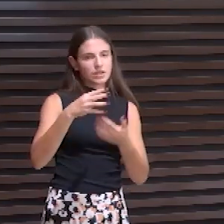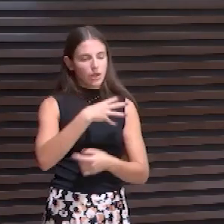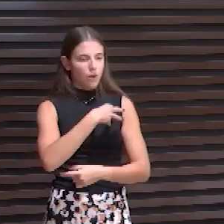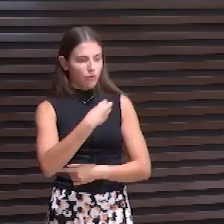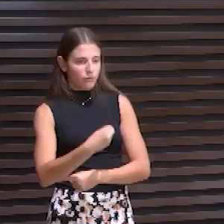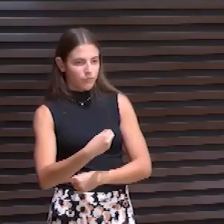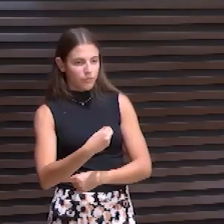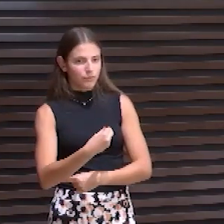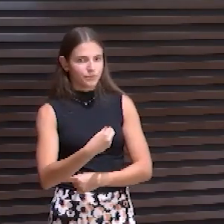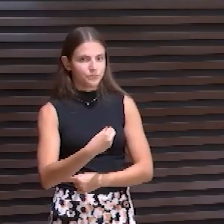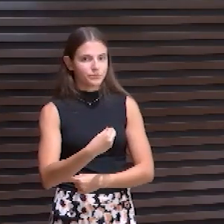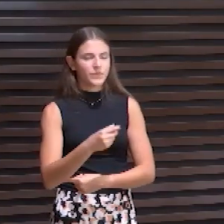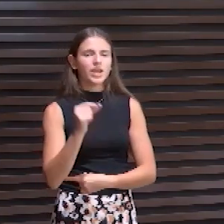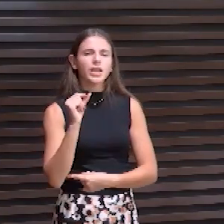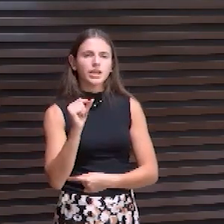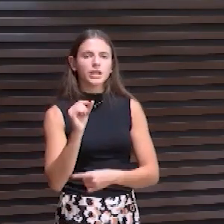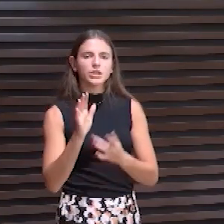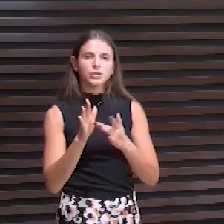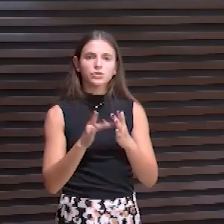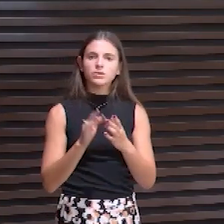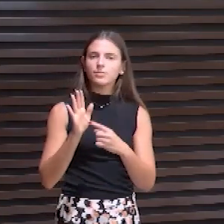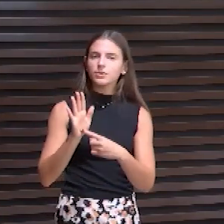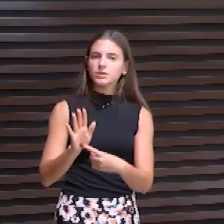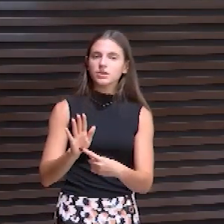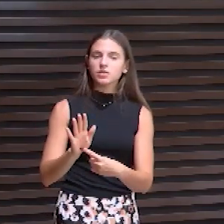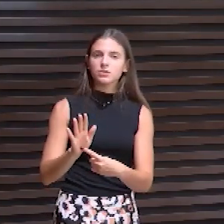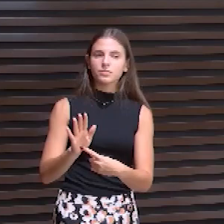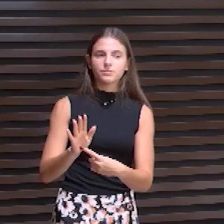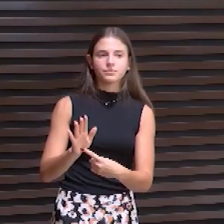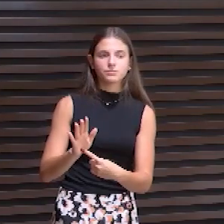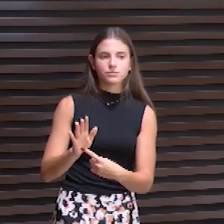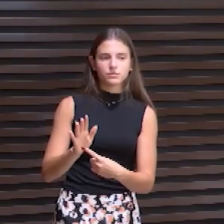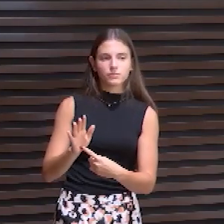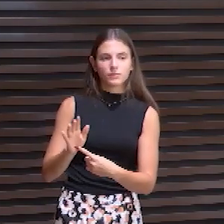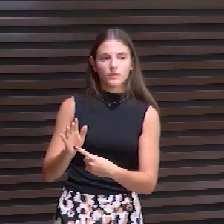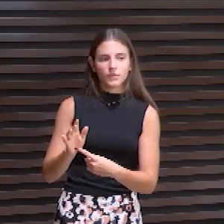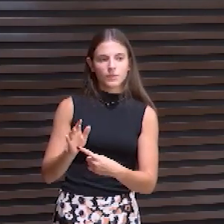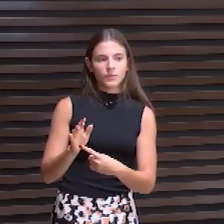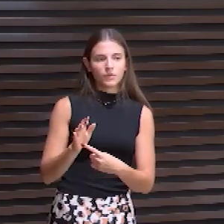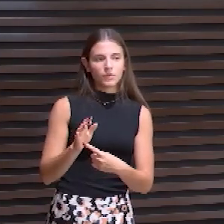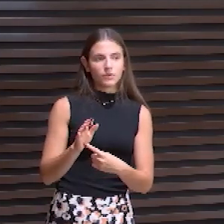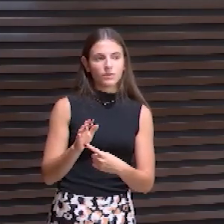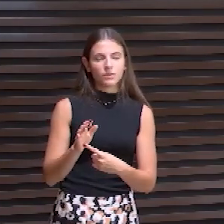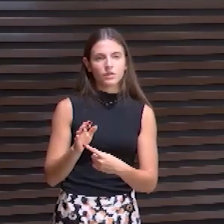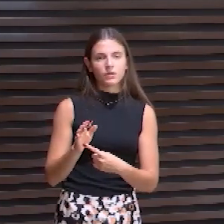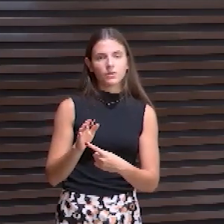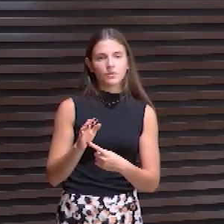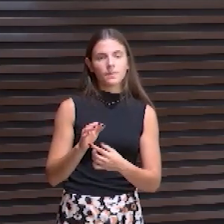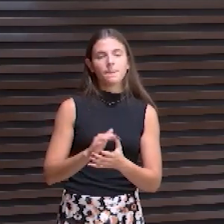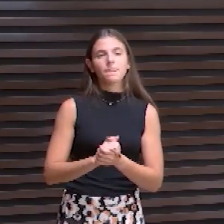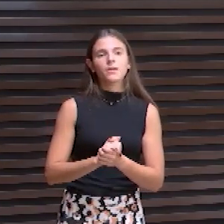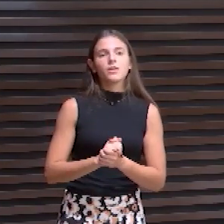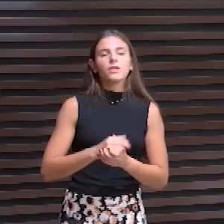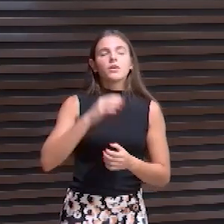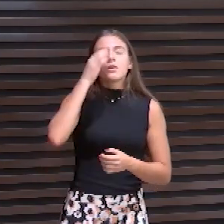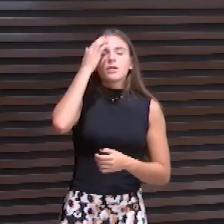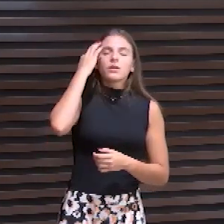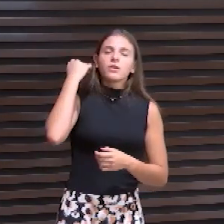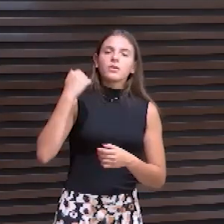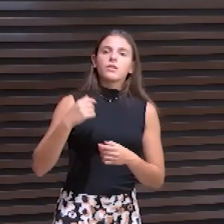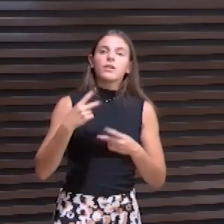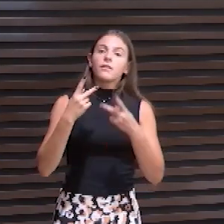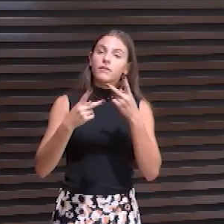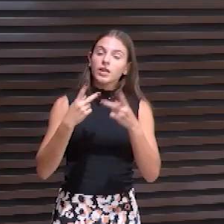ouvintes? Quem experimentou do poder e da graça de Deus naquela oportunidade foi um gentil. Não